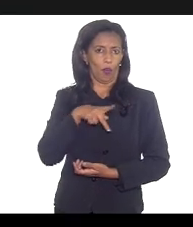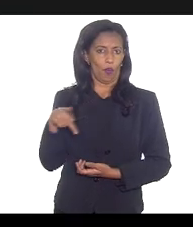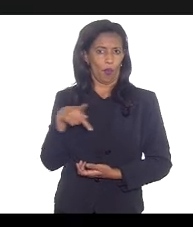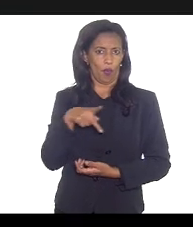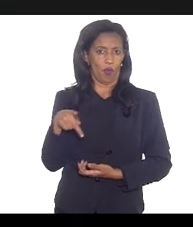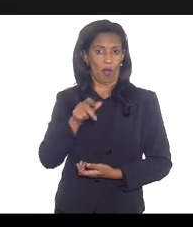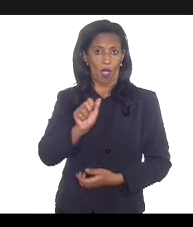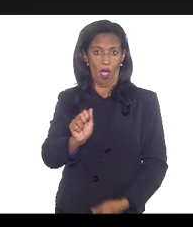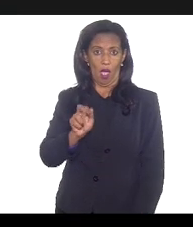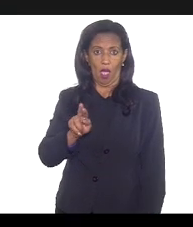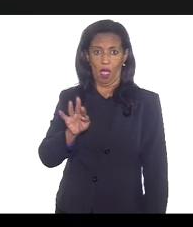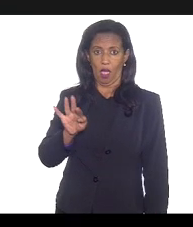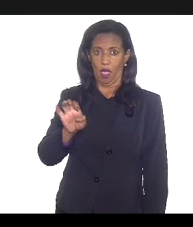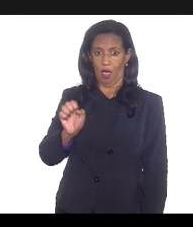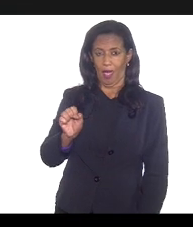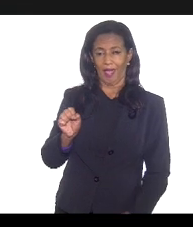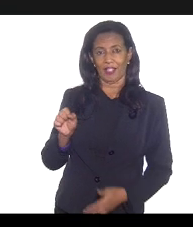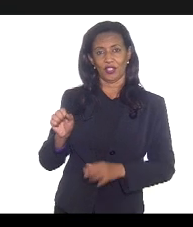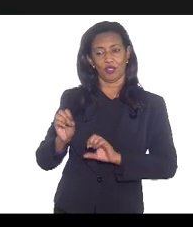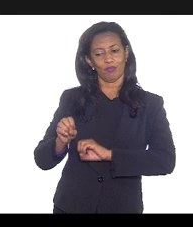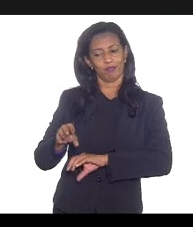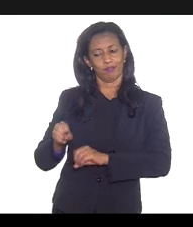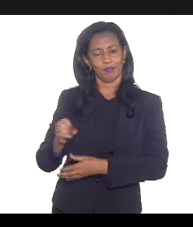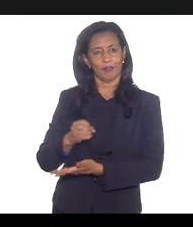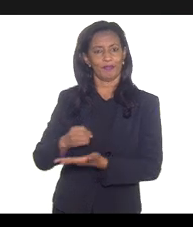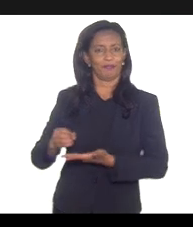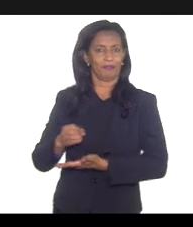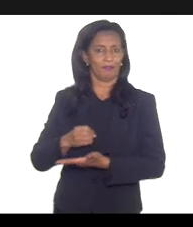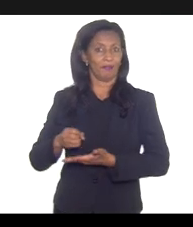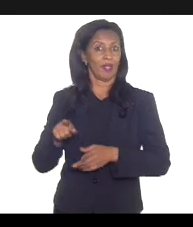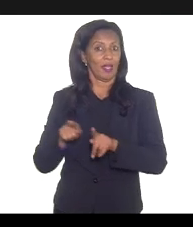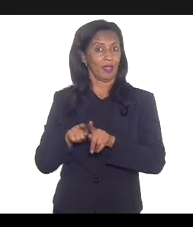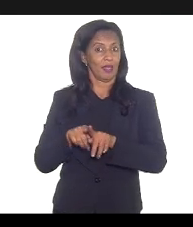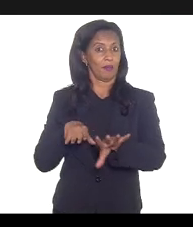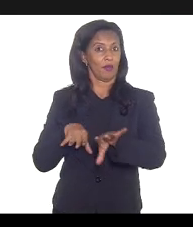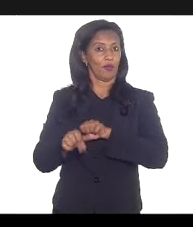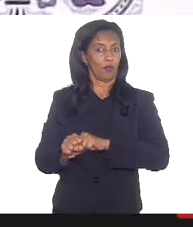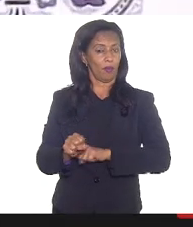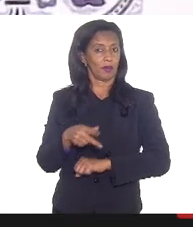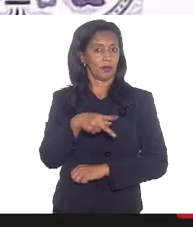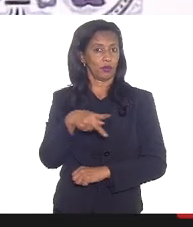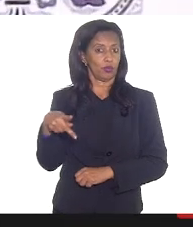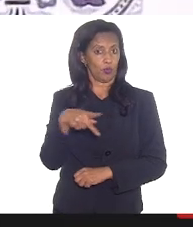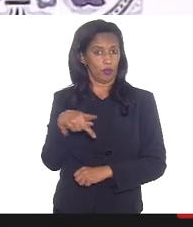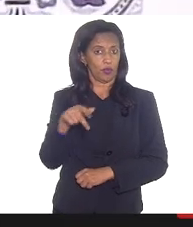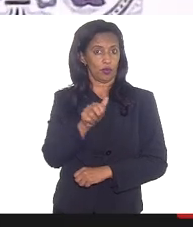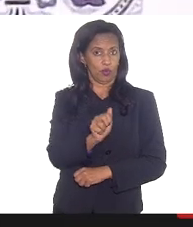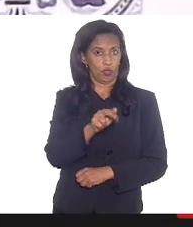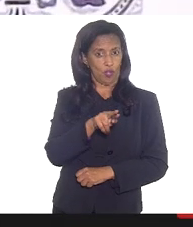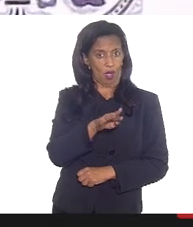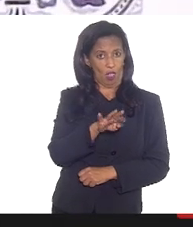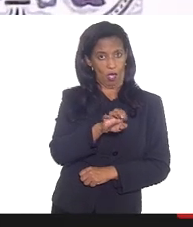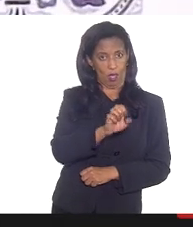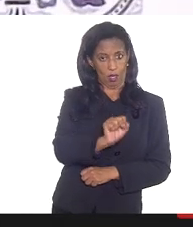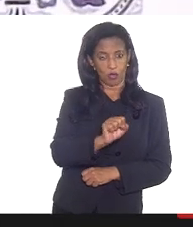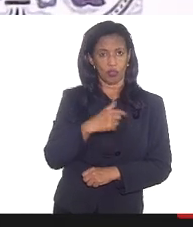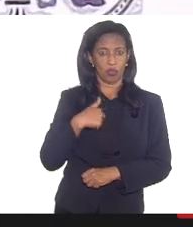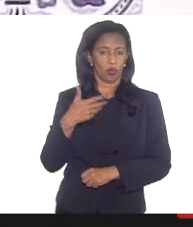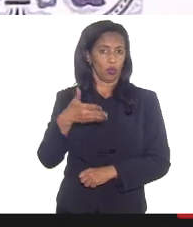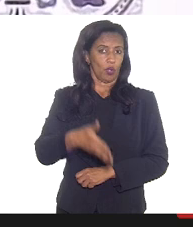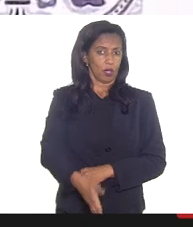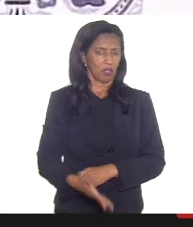de arte da educação básica e também da formação de professores da área de arte, né? Hoje eu estou aqui